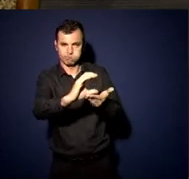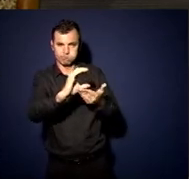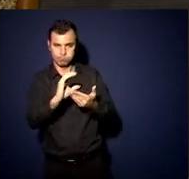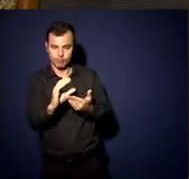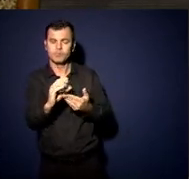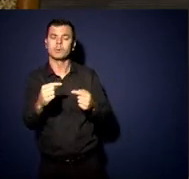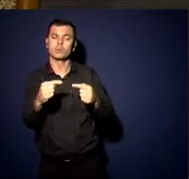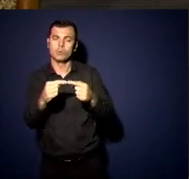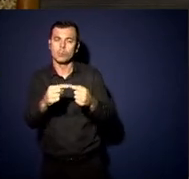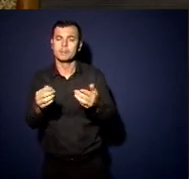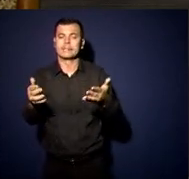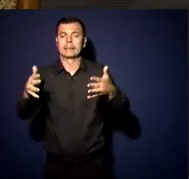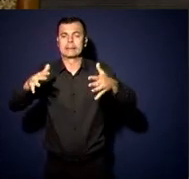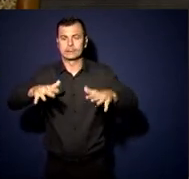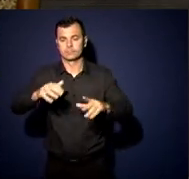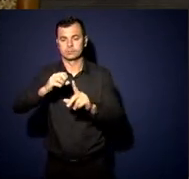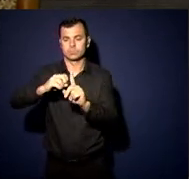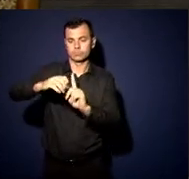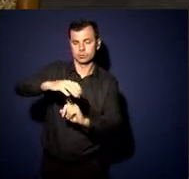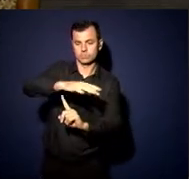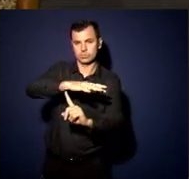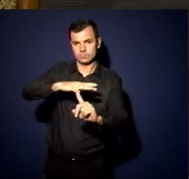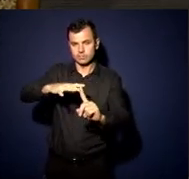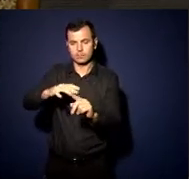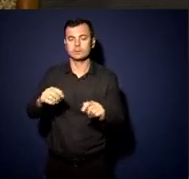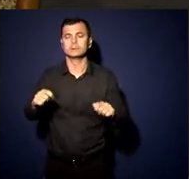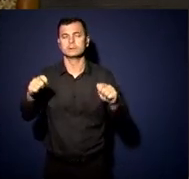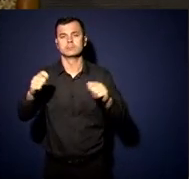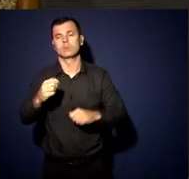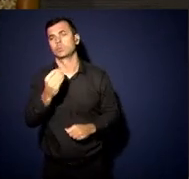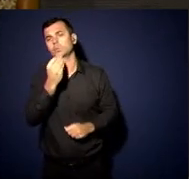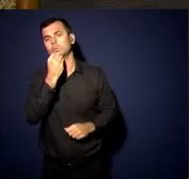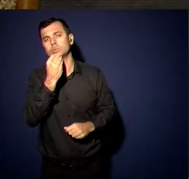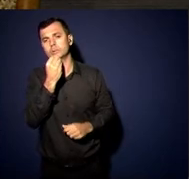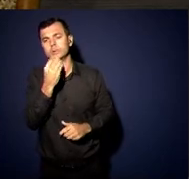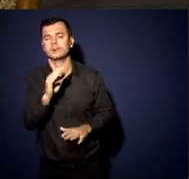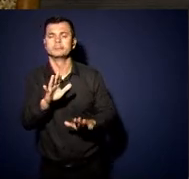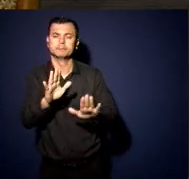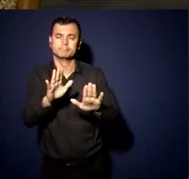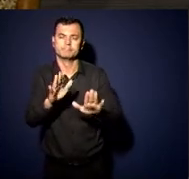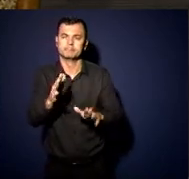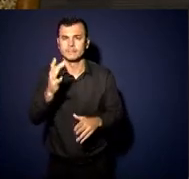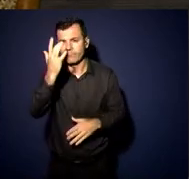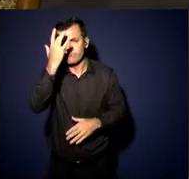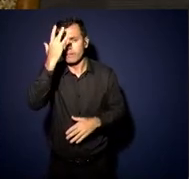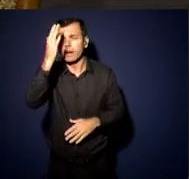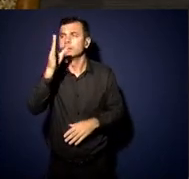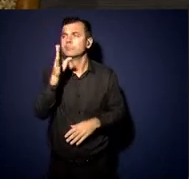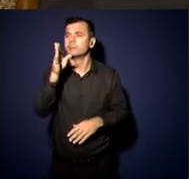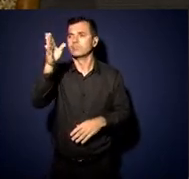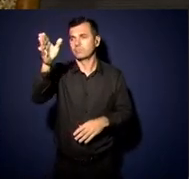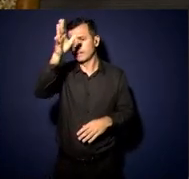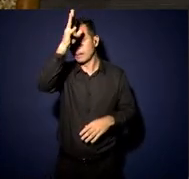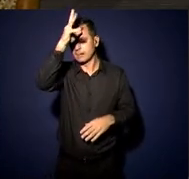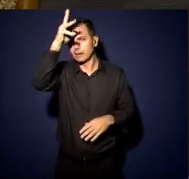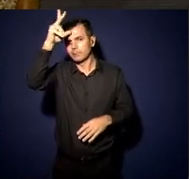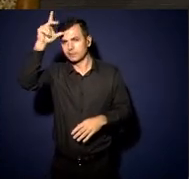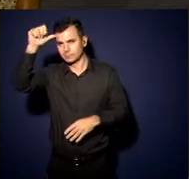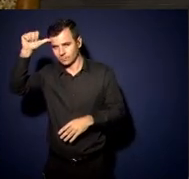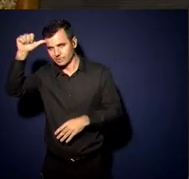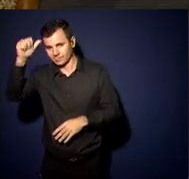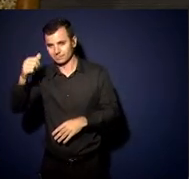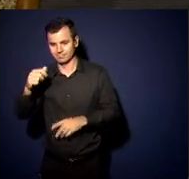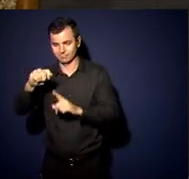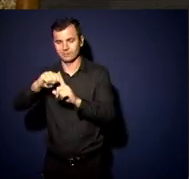de inclusão social gerando oportunidades é muito fácil a gente chegar por exemplo na Amazônia em que a gente teve lá em